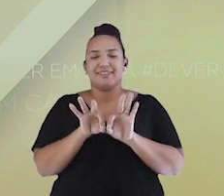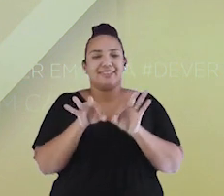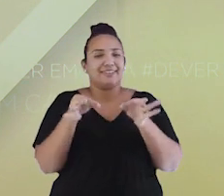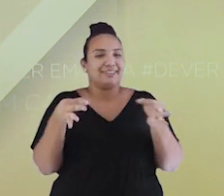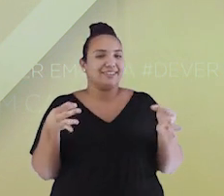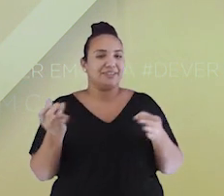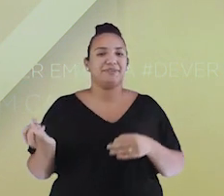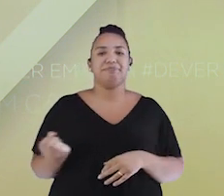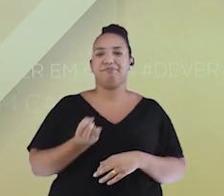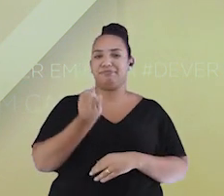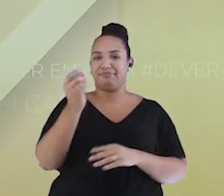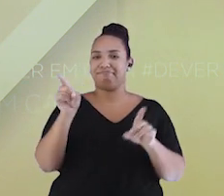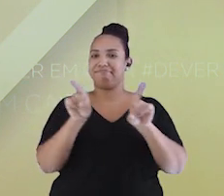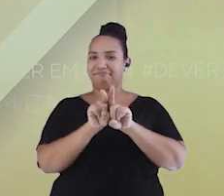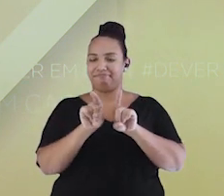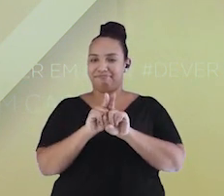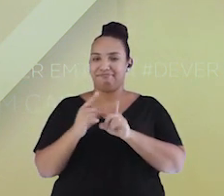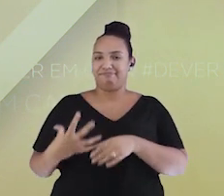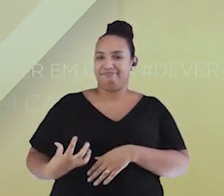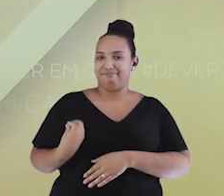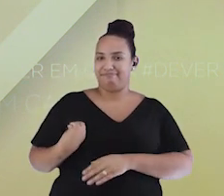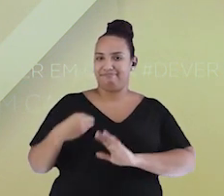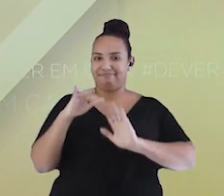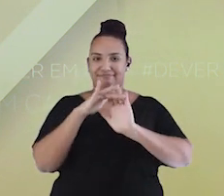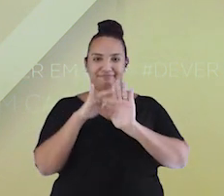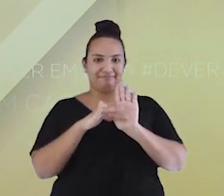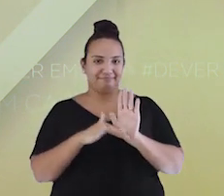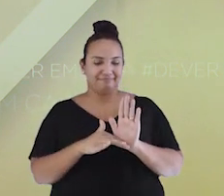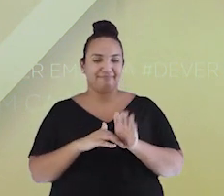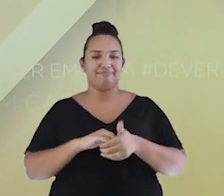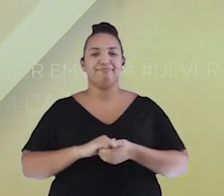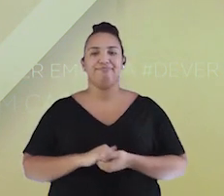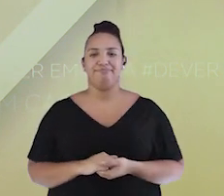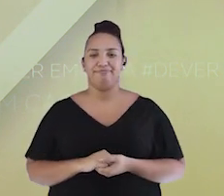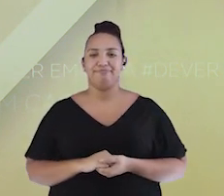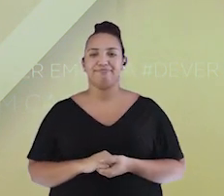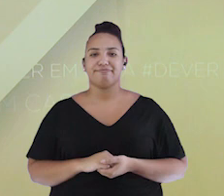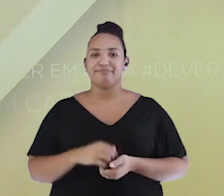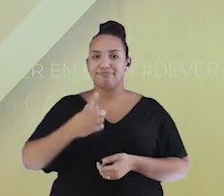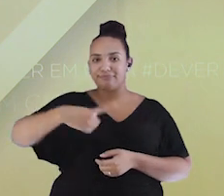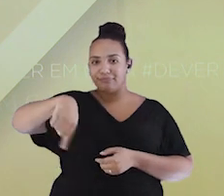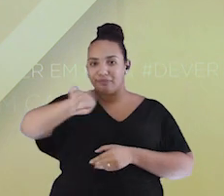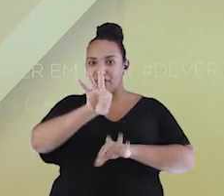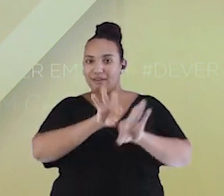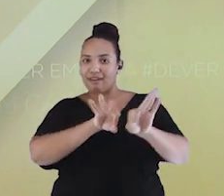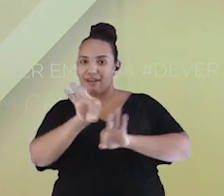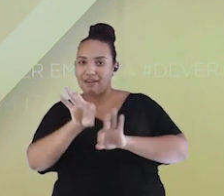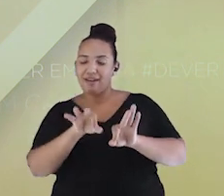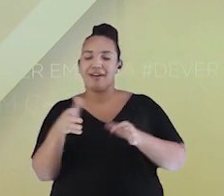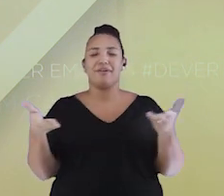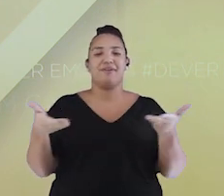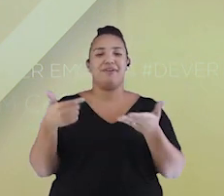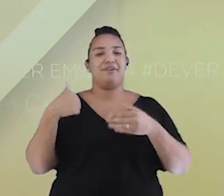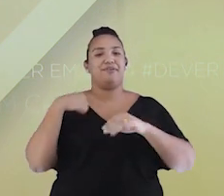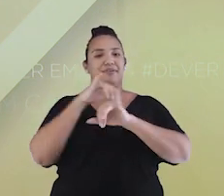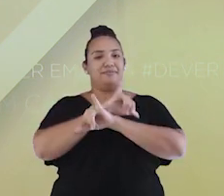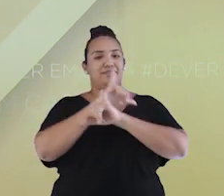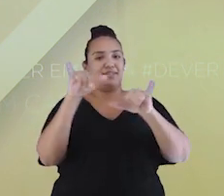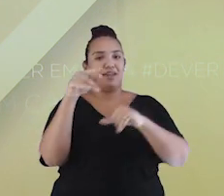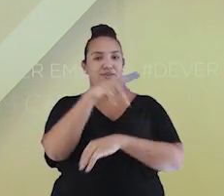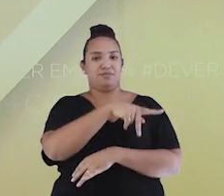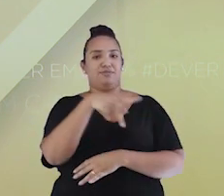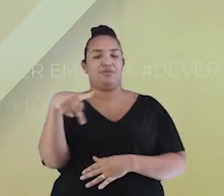muito importante para registrar a sua presença nessa aula. Enquanto você faz isso, tem um recado aos professores